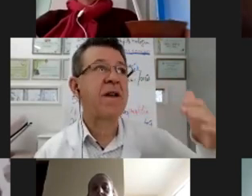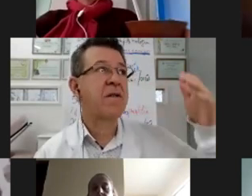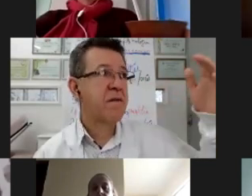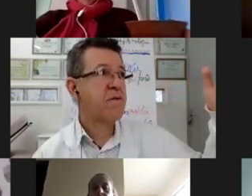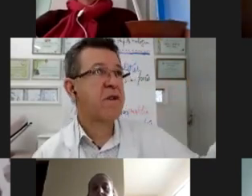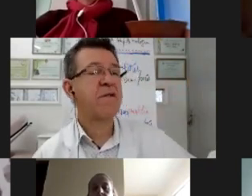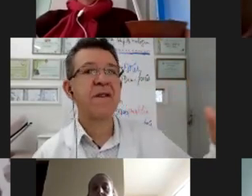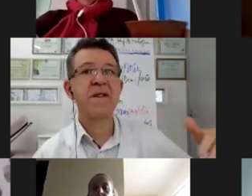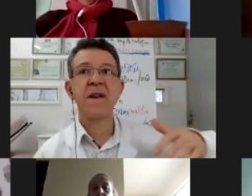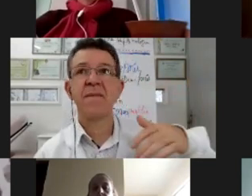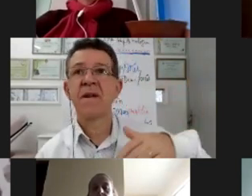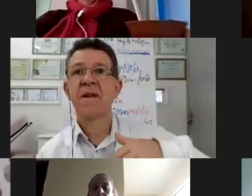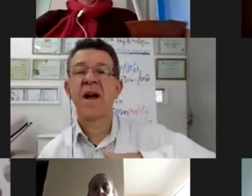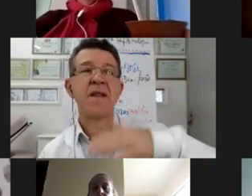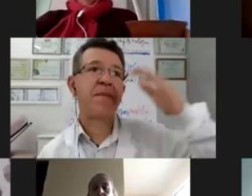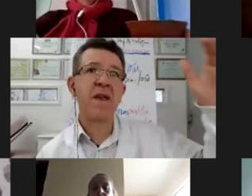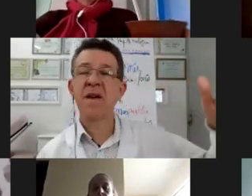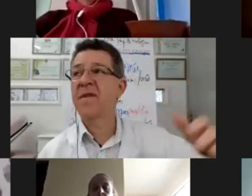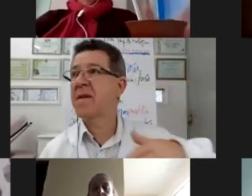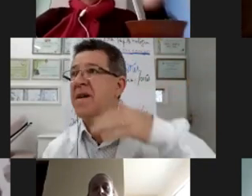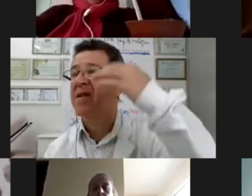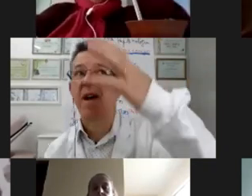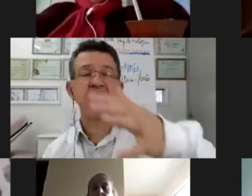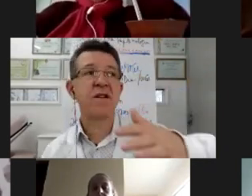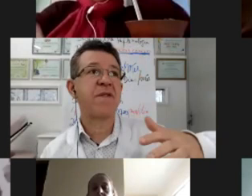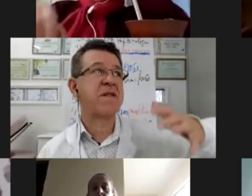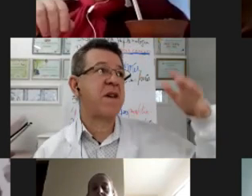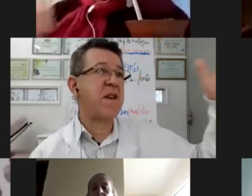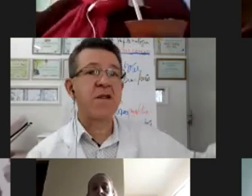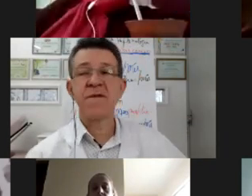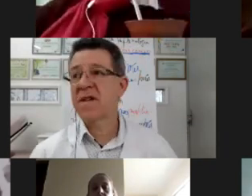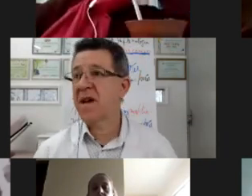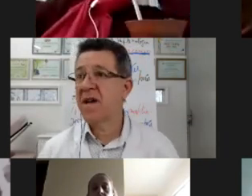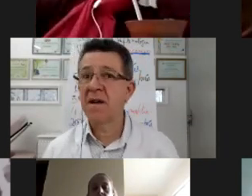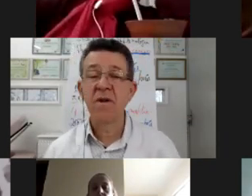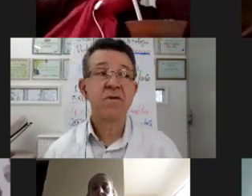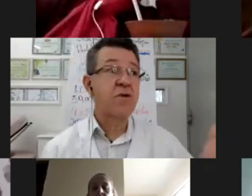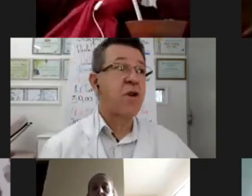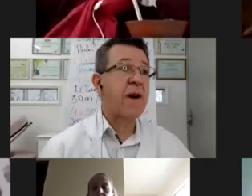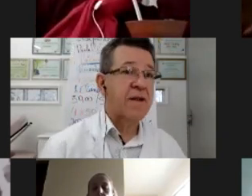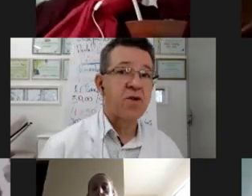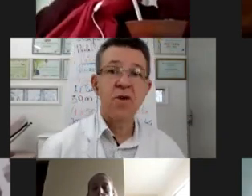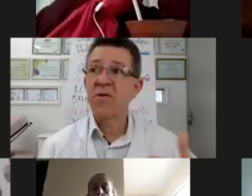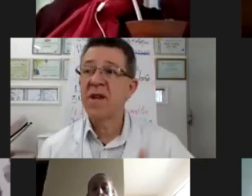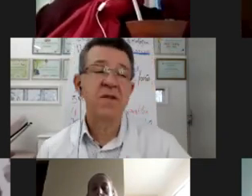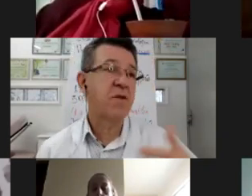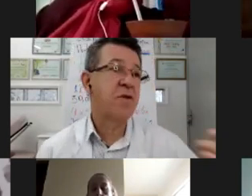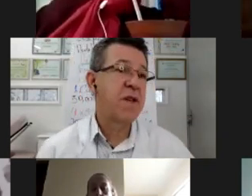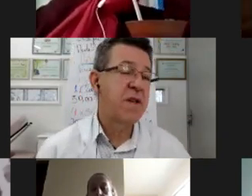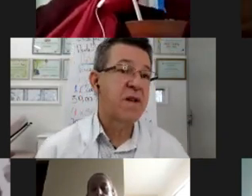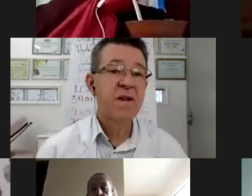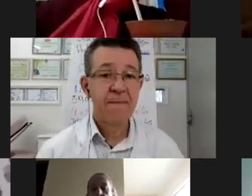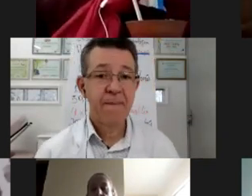médico, olha, estou querendo fazer academia, fazer massagem, fazer isso, fazer aquilo. O que o senhor acha? O senhor autoriza